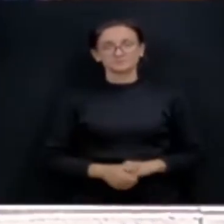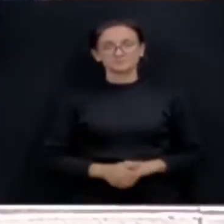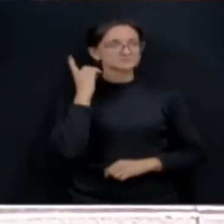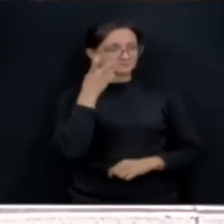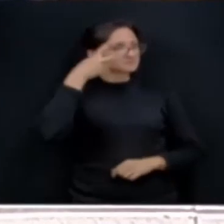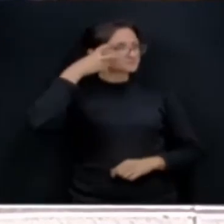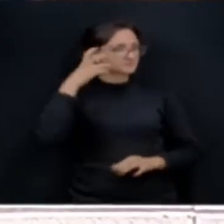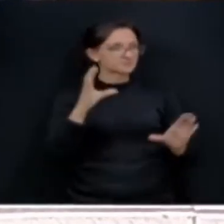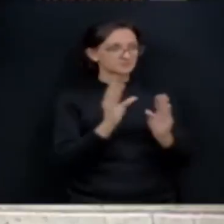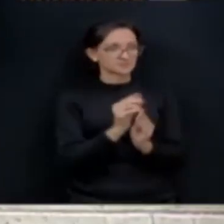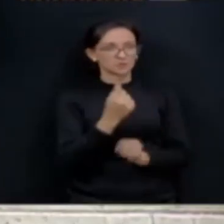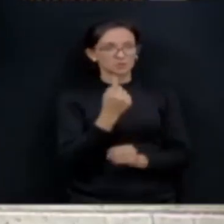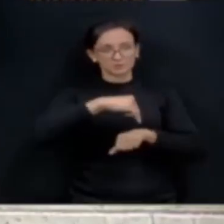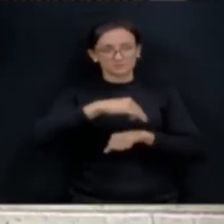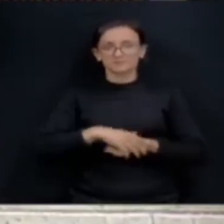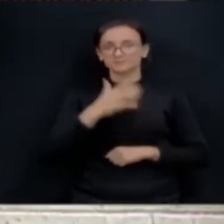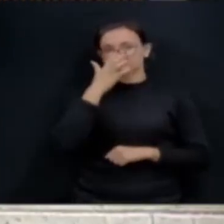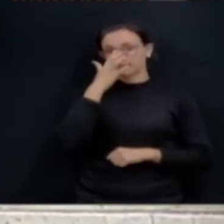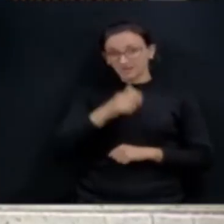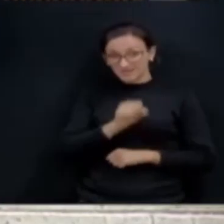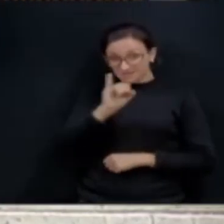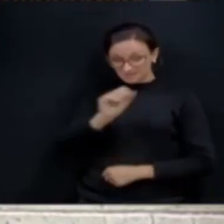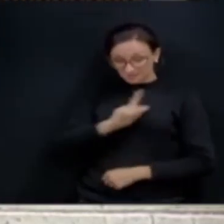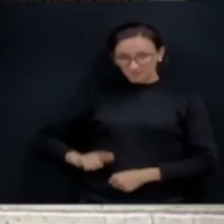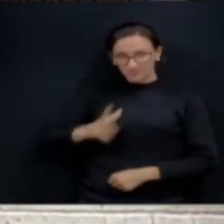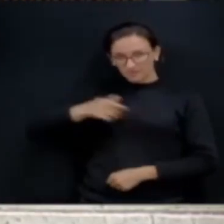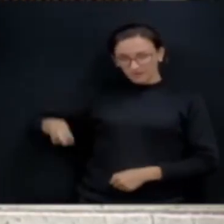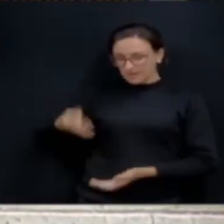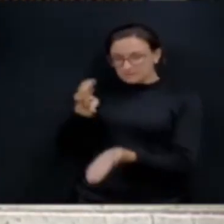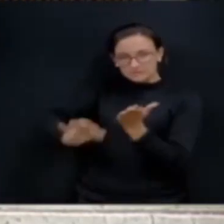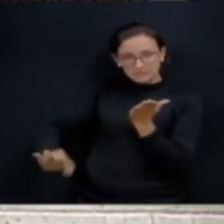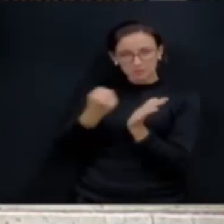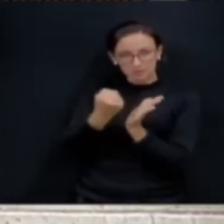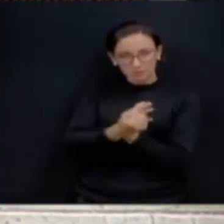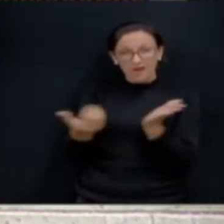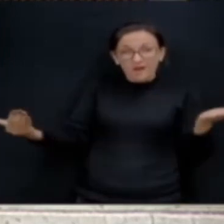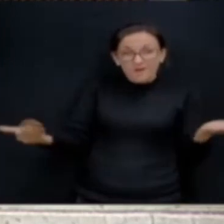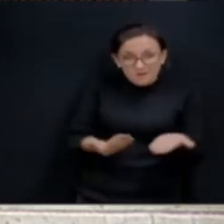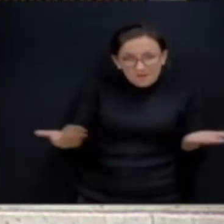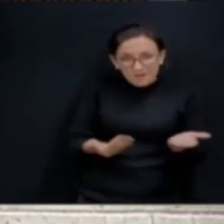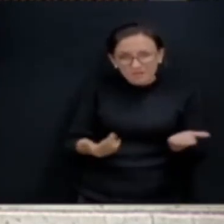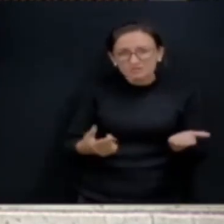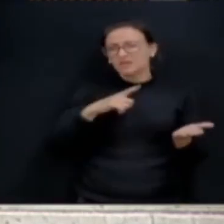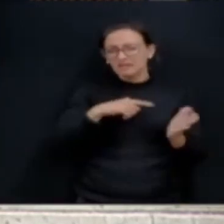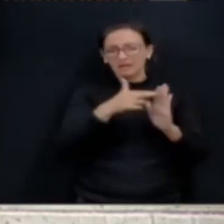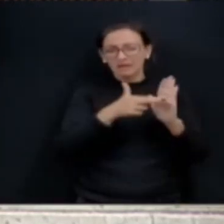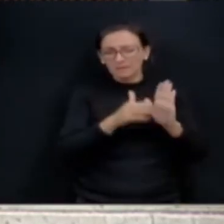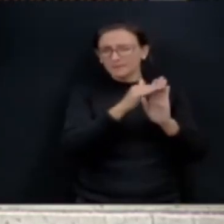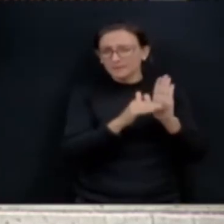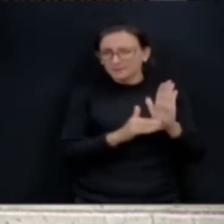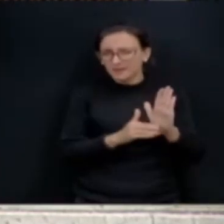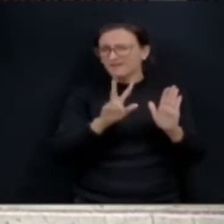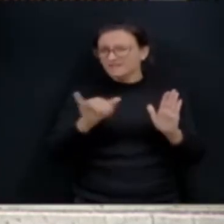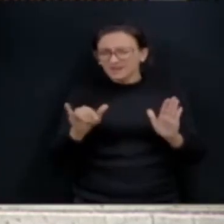Deputado Arilson, por favor, um minuto para concluir. Se assinar o convênio nas condições dadas que estão hoje, de